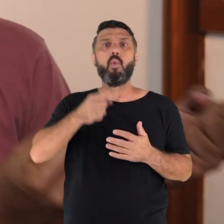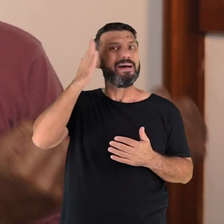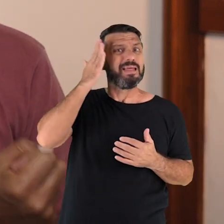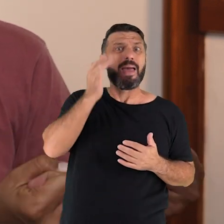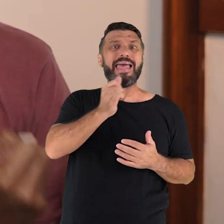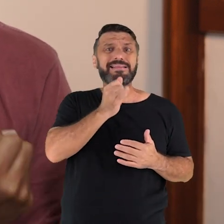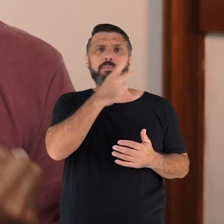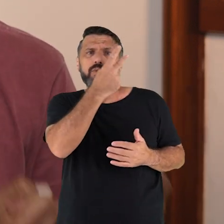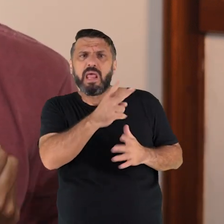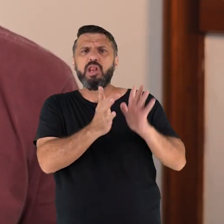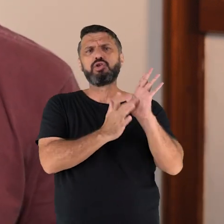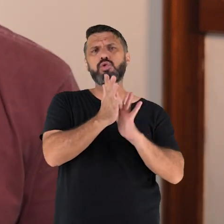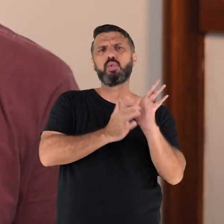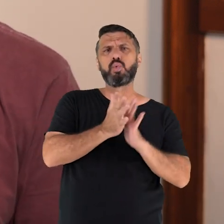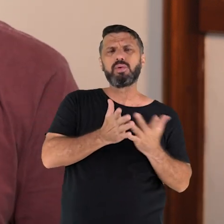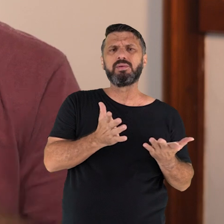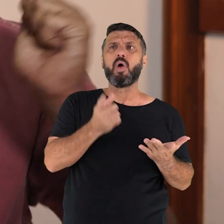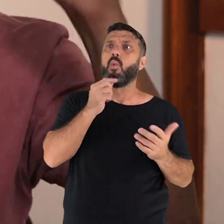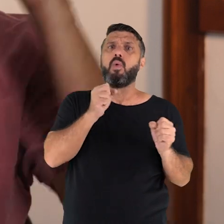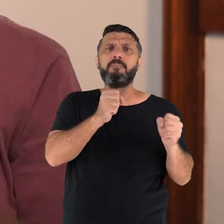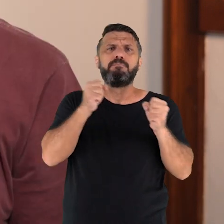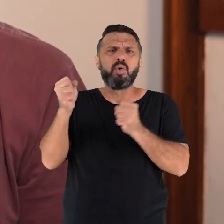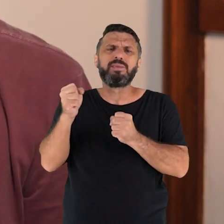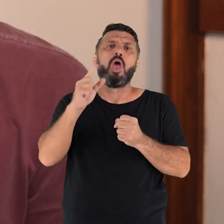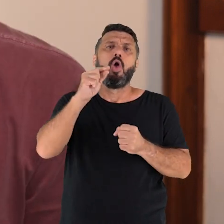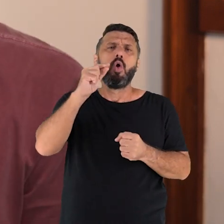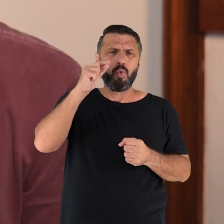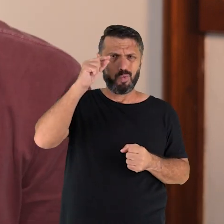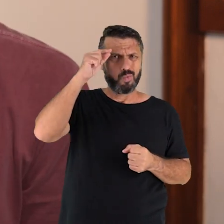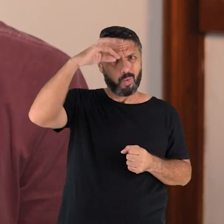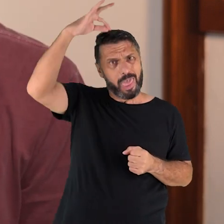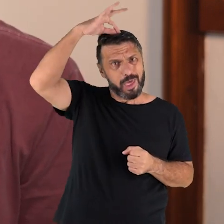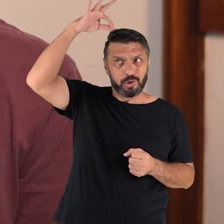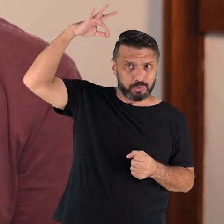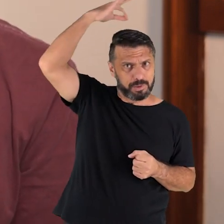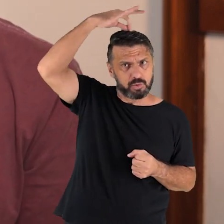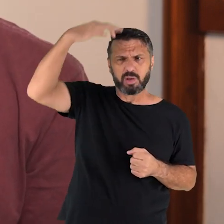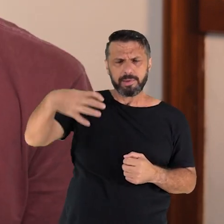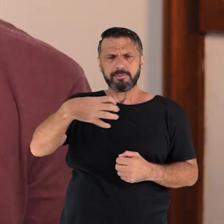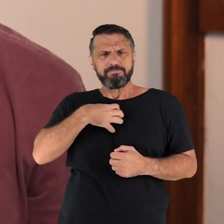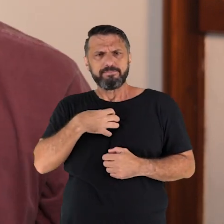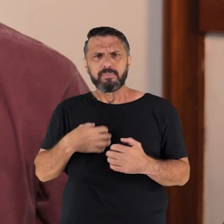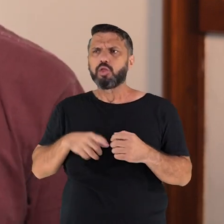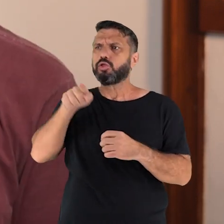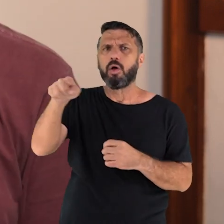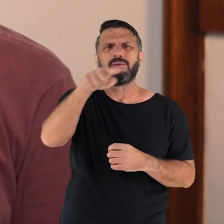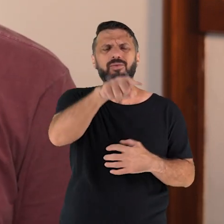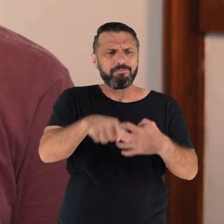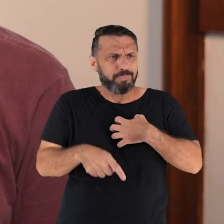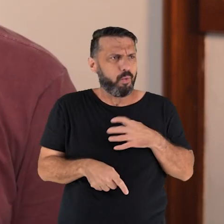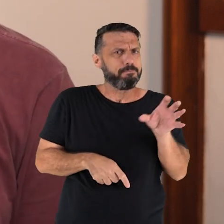chegar com o exemplo de Jesus Cristo, chegar com o poder do Espírito Santo, eu acredito nisso. O Espírito toca em mim, toca em você, toca